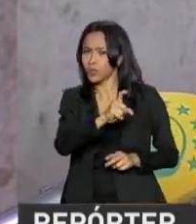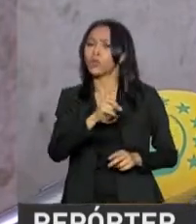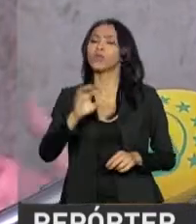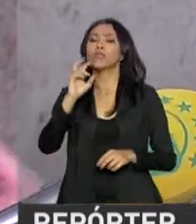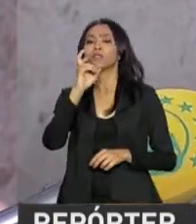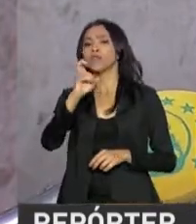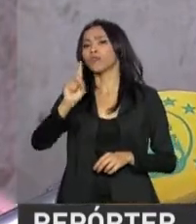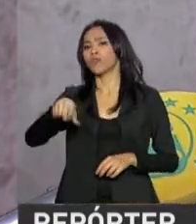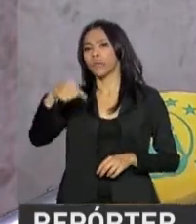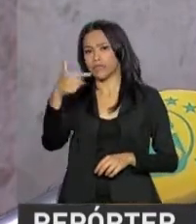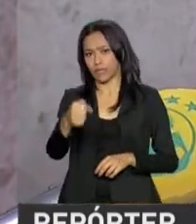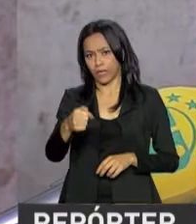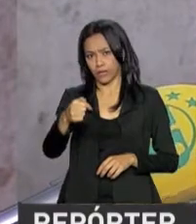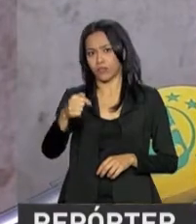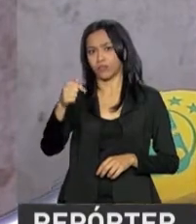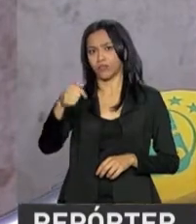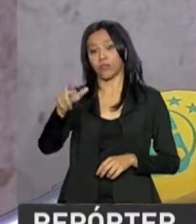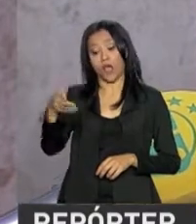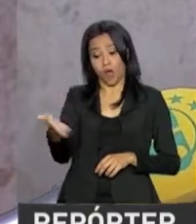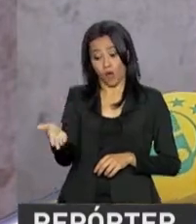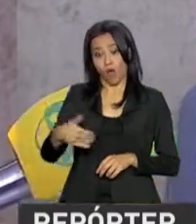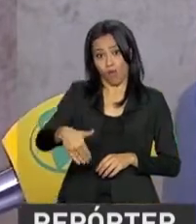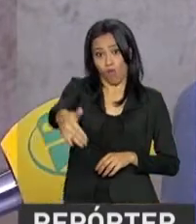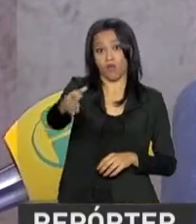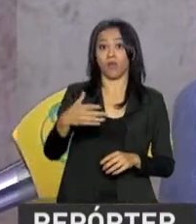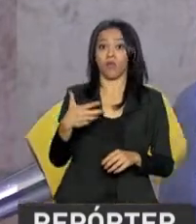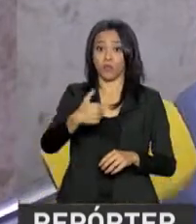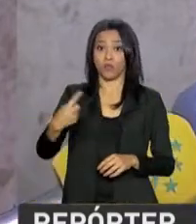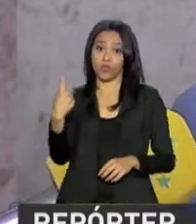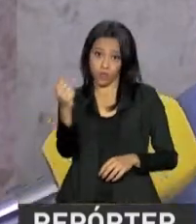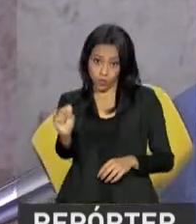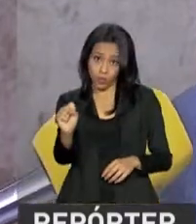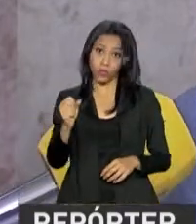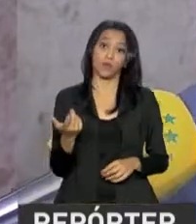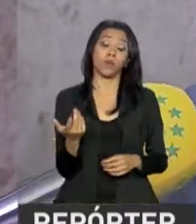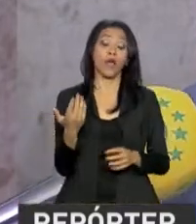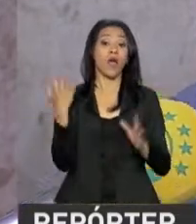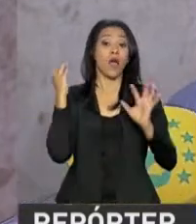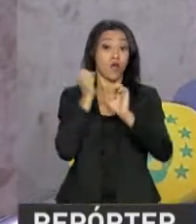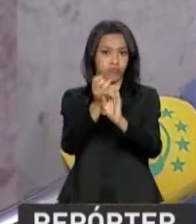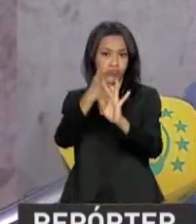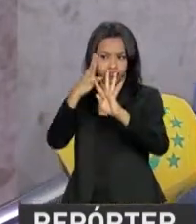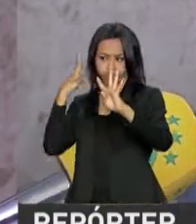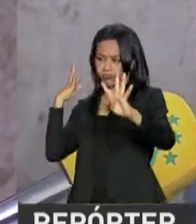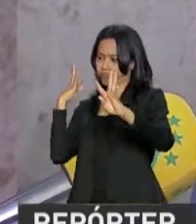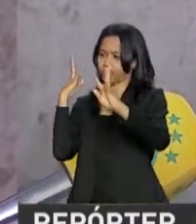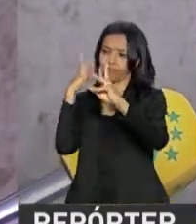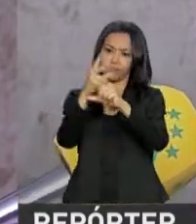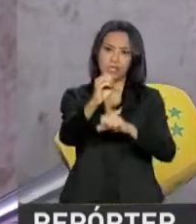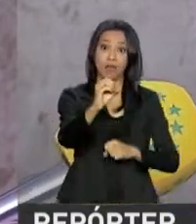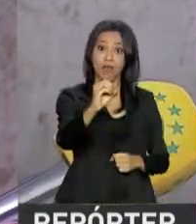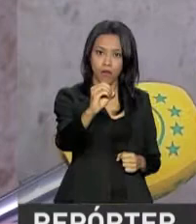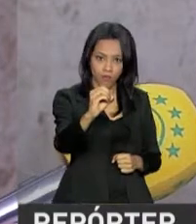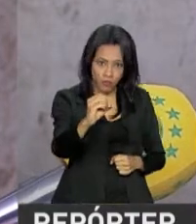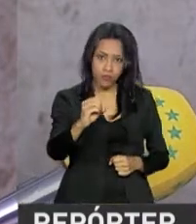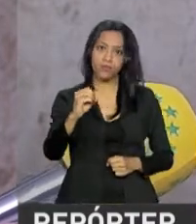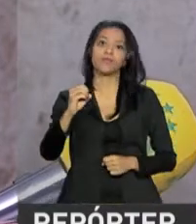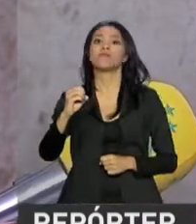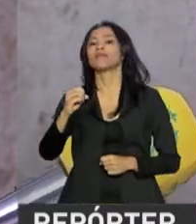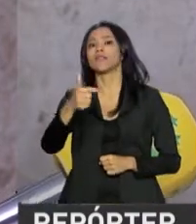7 em julho agora de 2018 com a fila zerado novamente é o décimo mês consecutivo